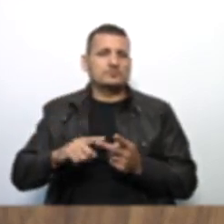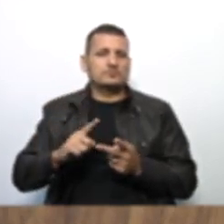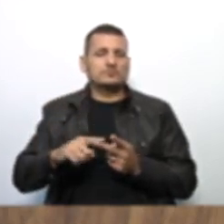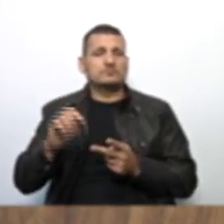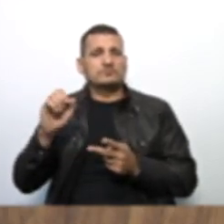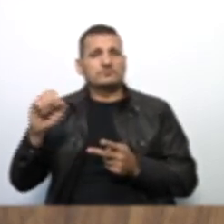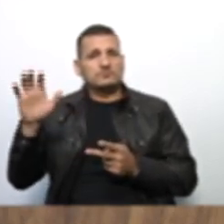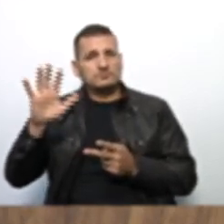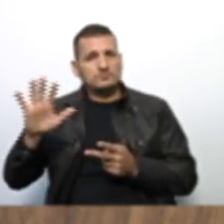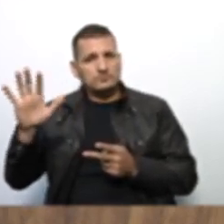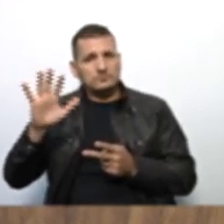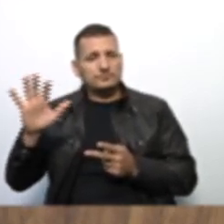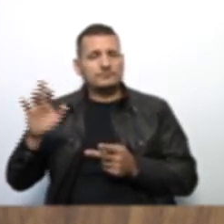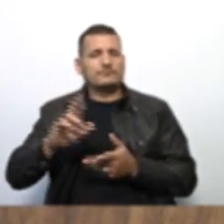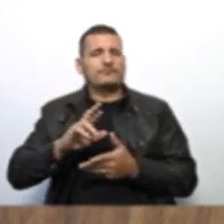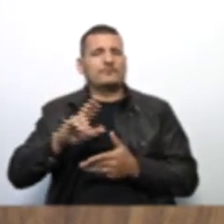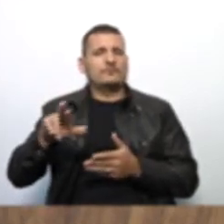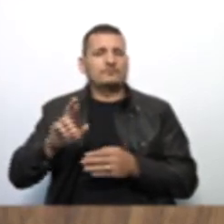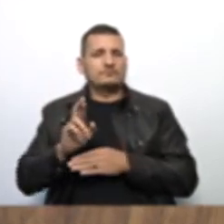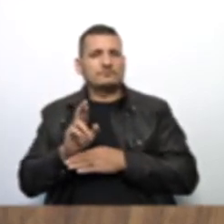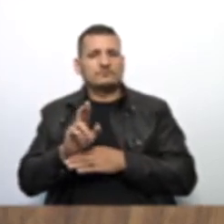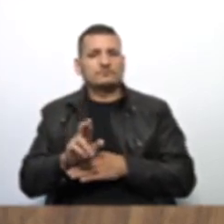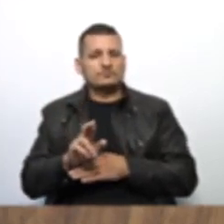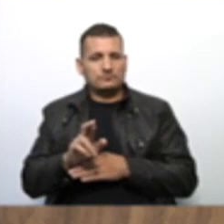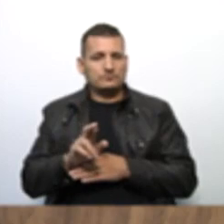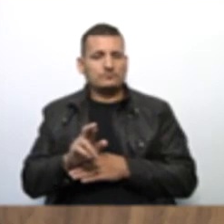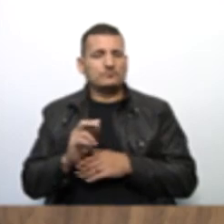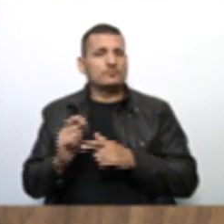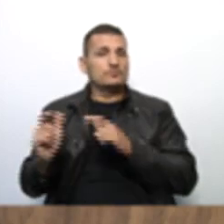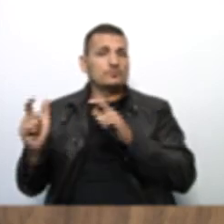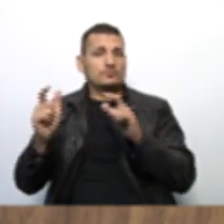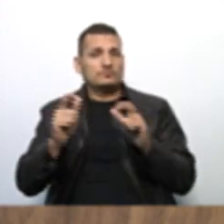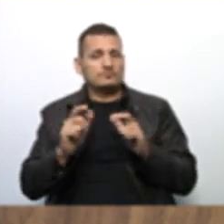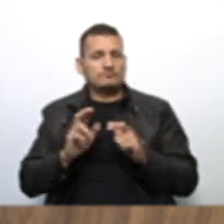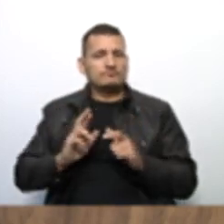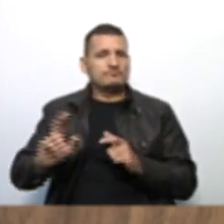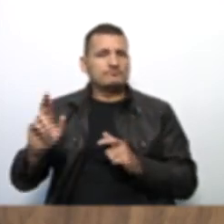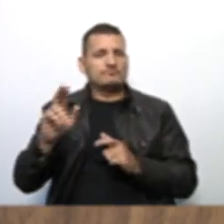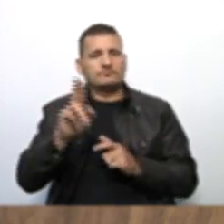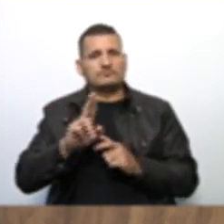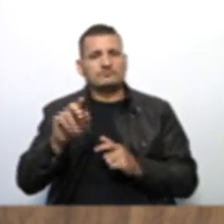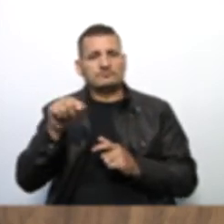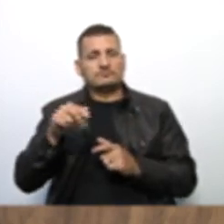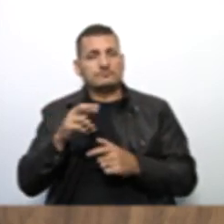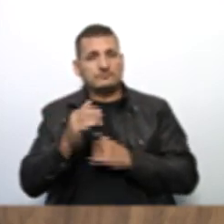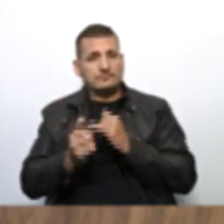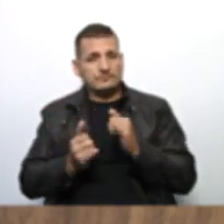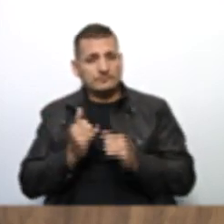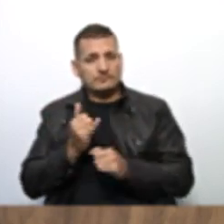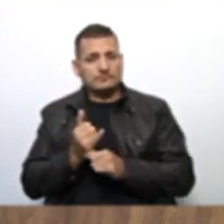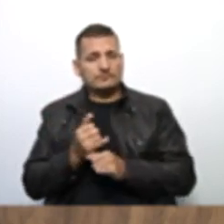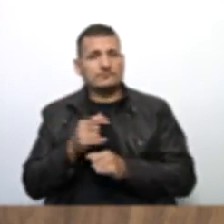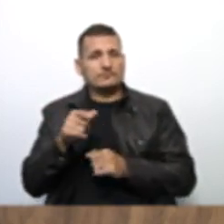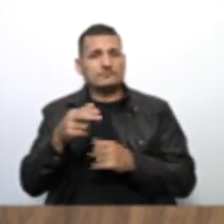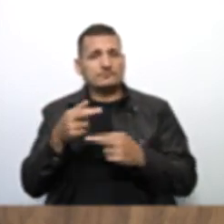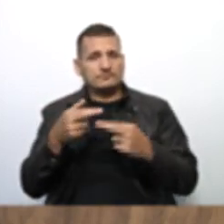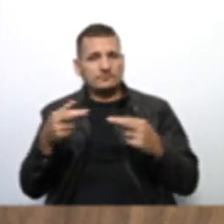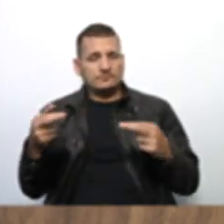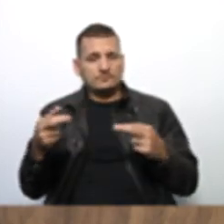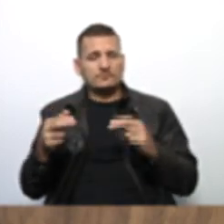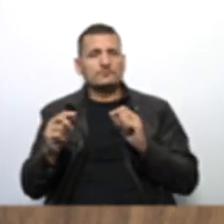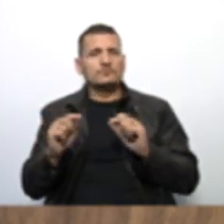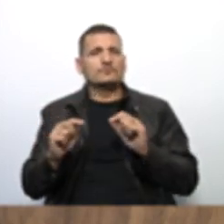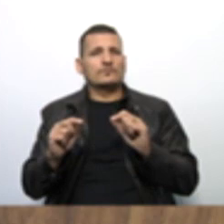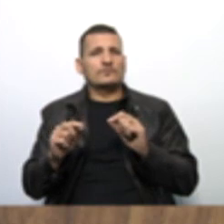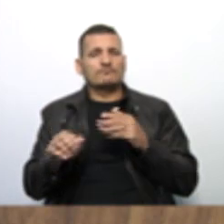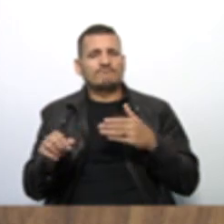na Europa, vários recursos de máquinas em locais diferentes, utilizando essa internet, esse tipo de rede, para